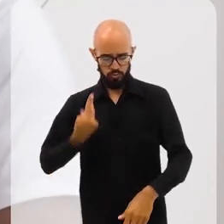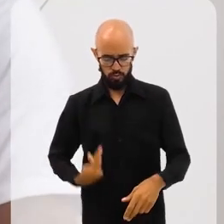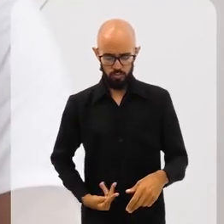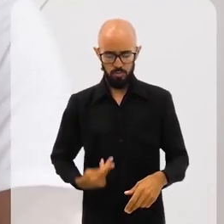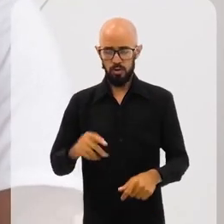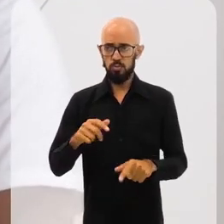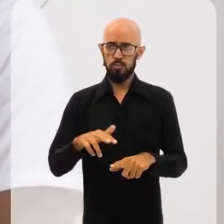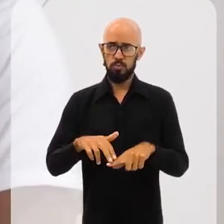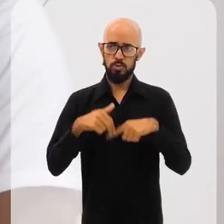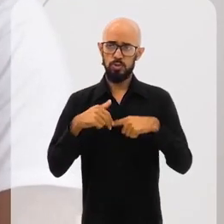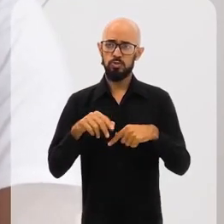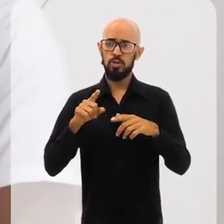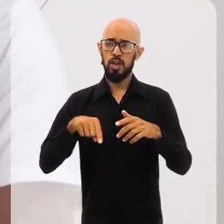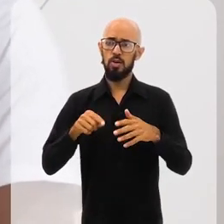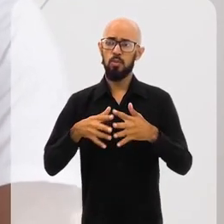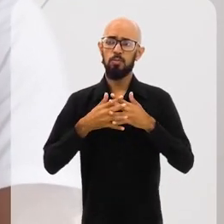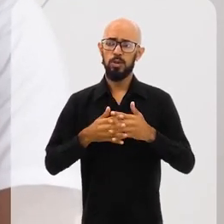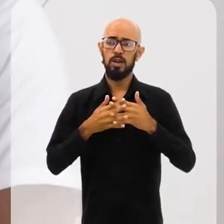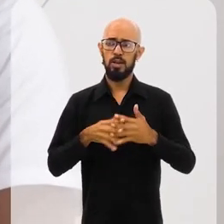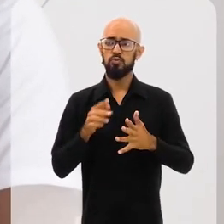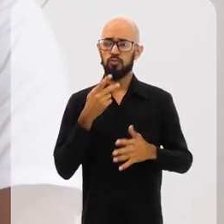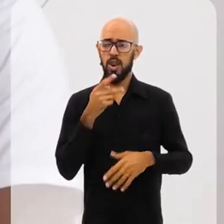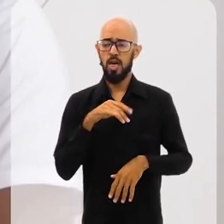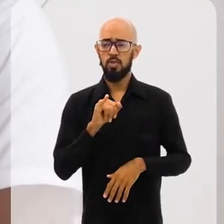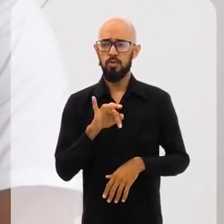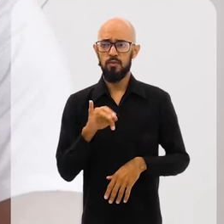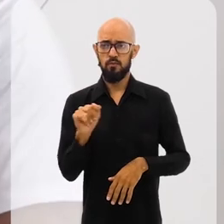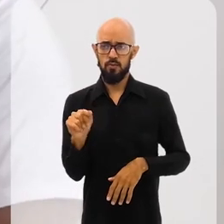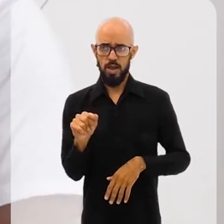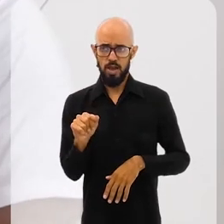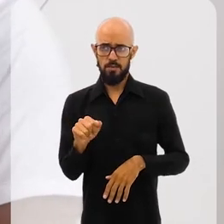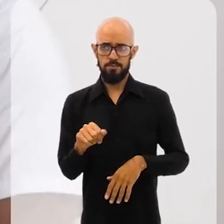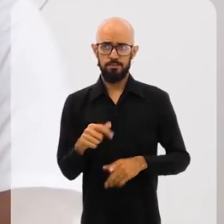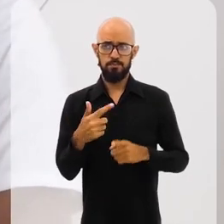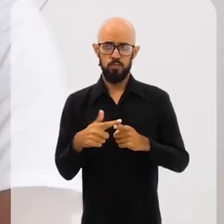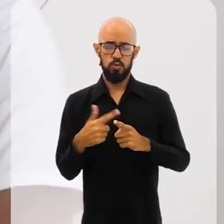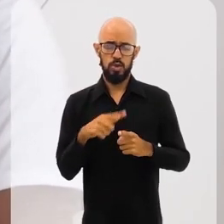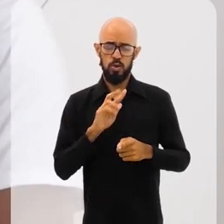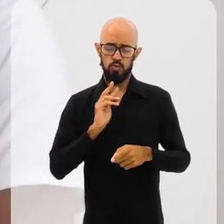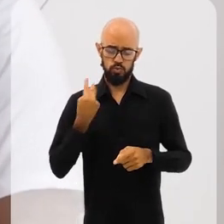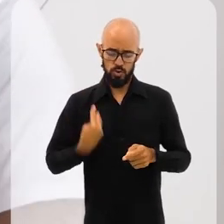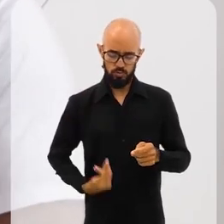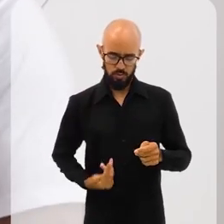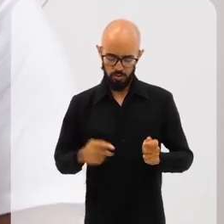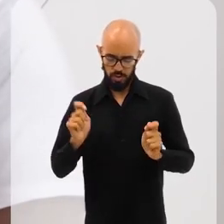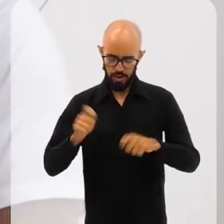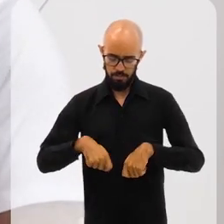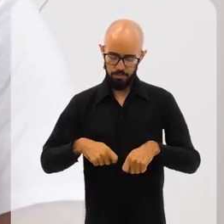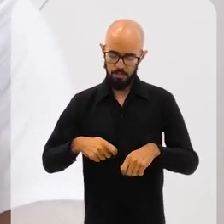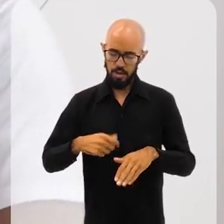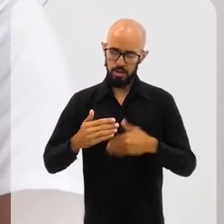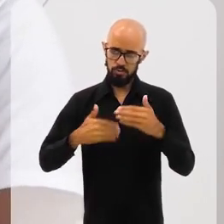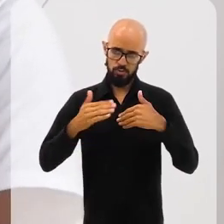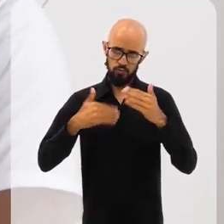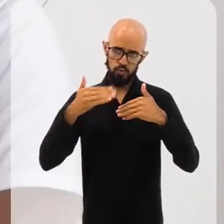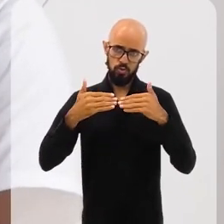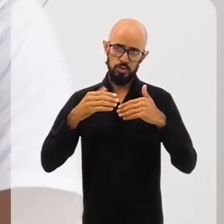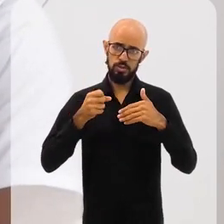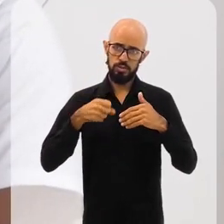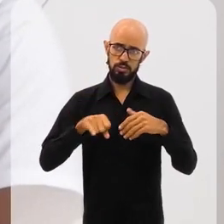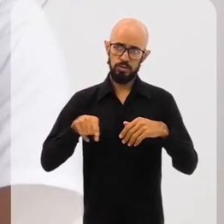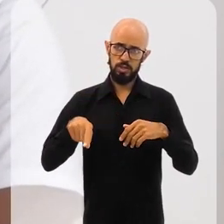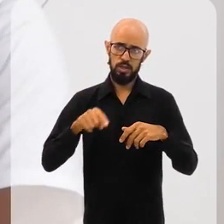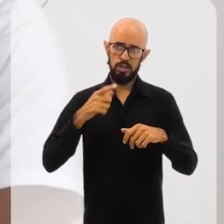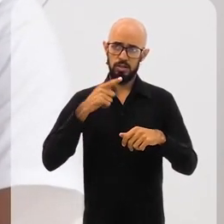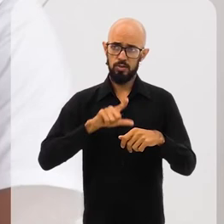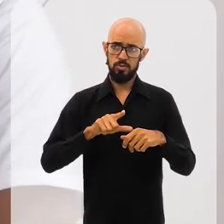força do ser humano. Então, por isso que é tão complexo falar sobre Ifá diante de tantas religiões. Então, o ser humano ele é capaz de conquistar o êxito